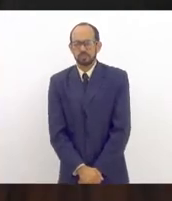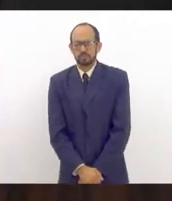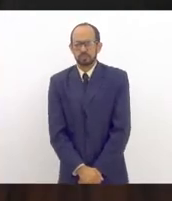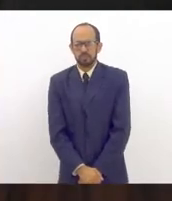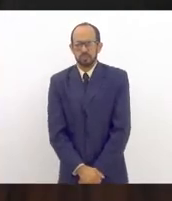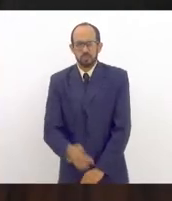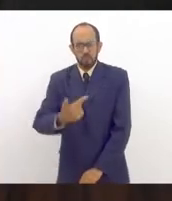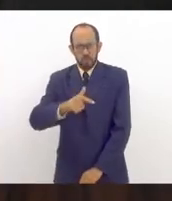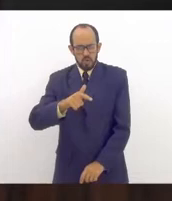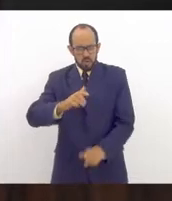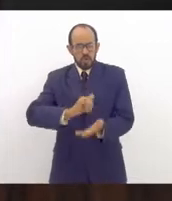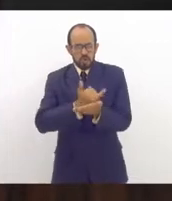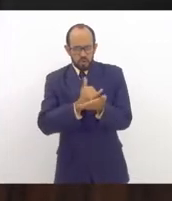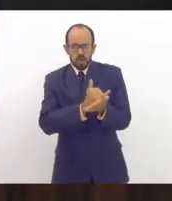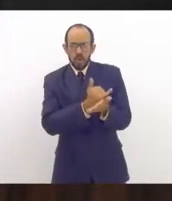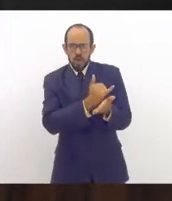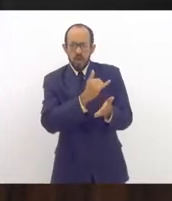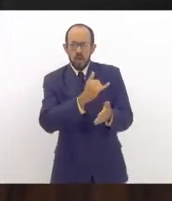próxima